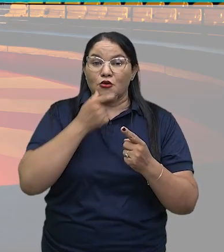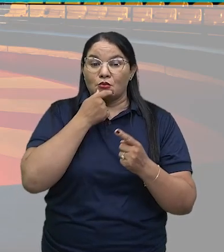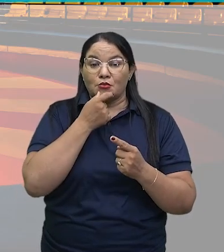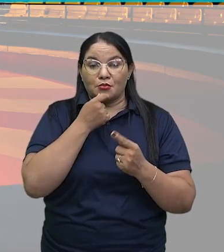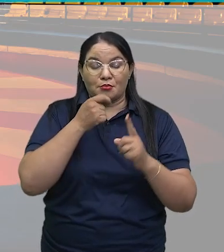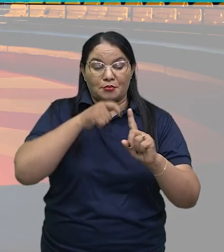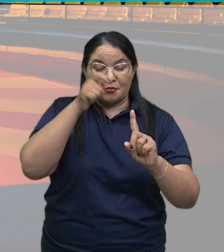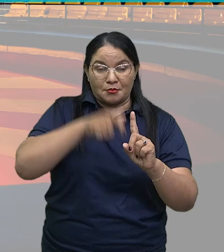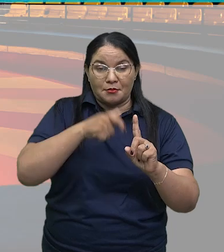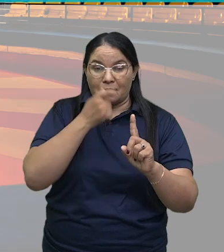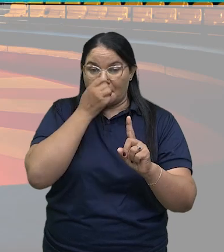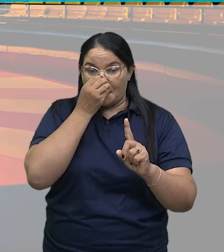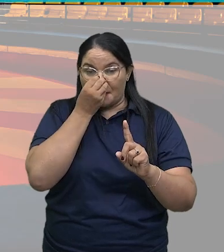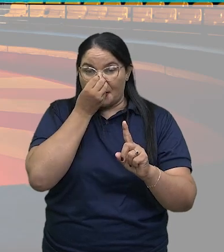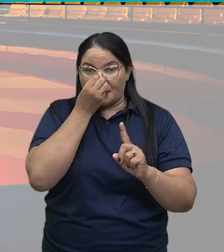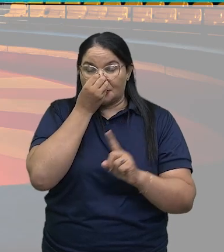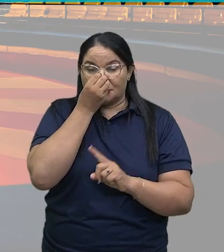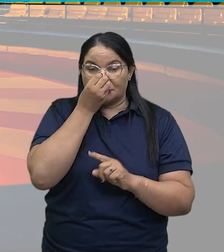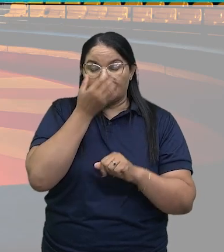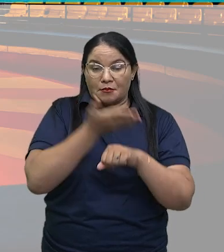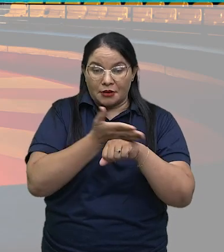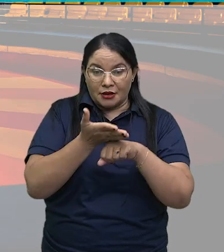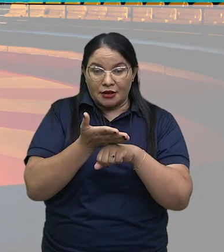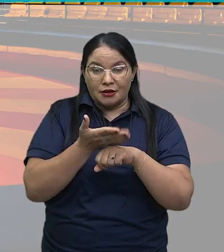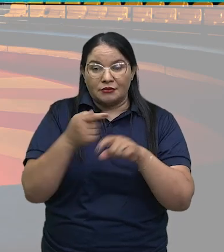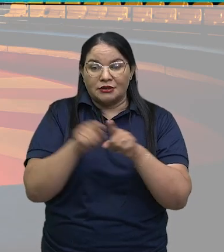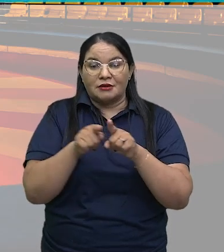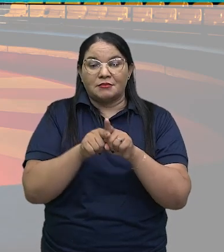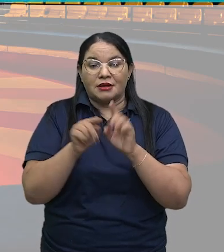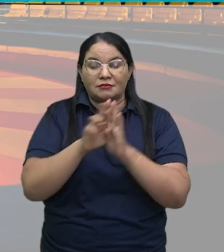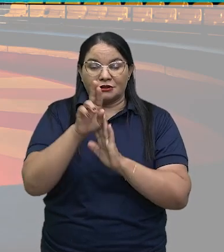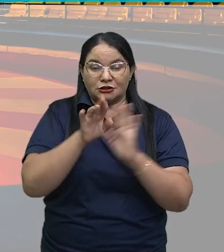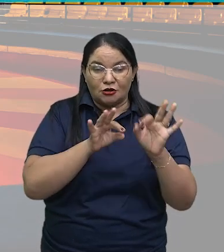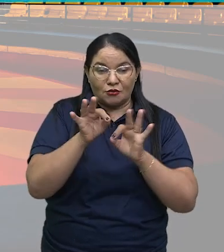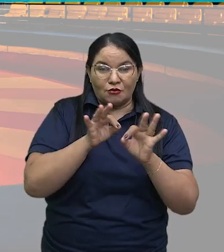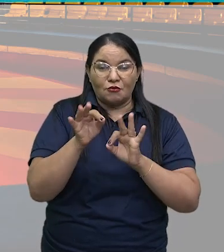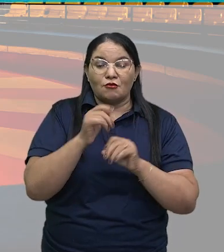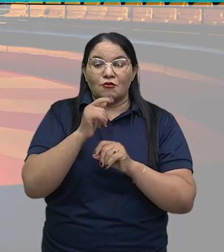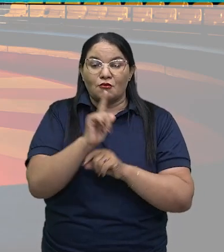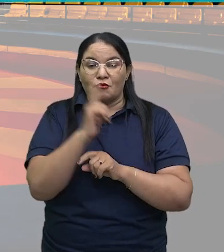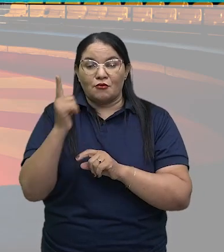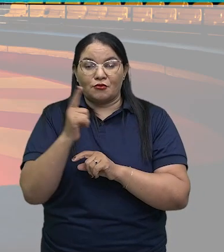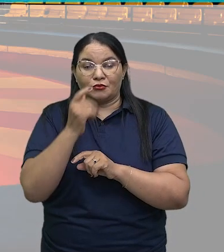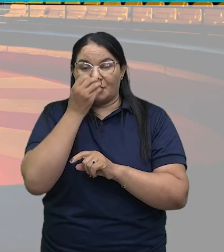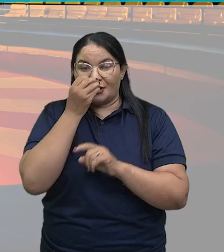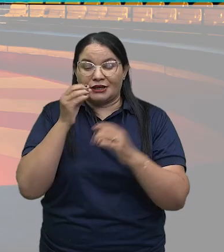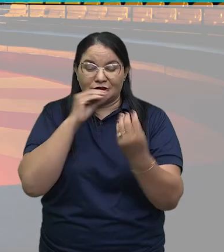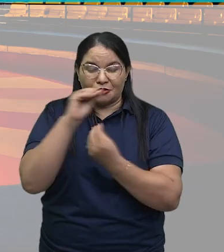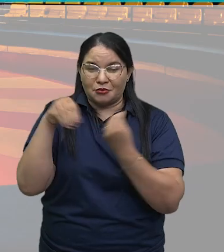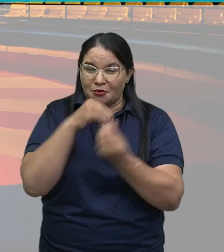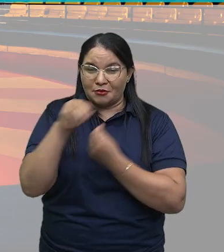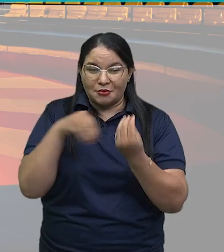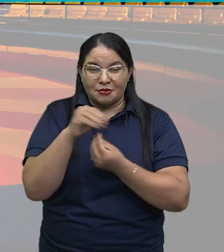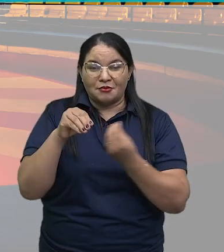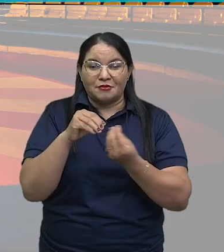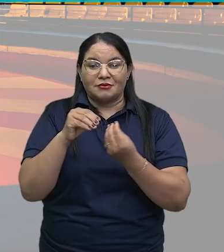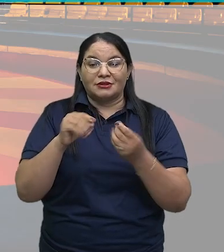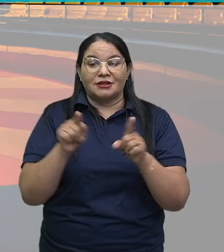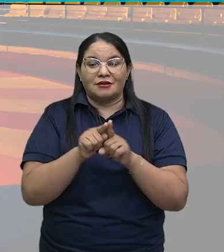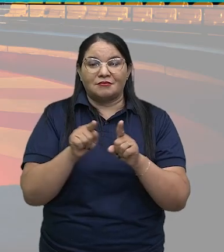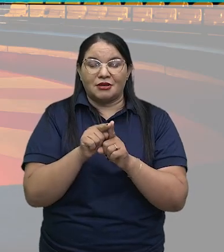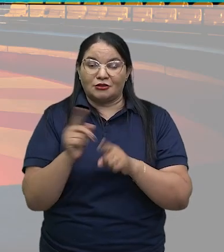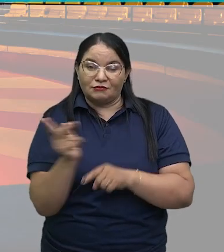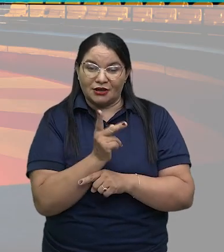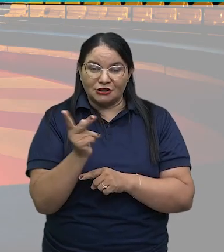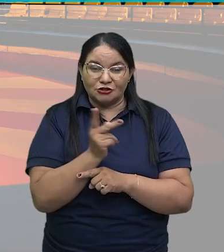Clau branco representa a ordem, o Augusto, o caos, o excêntrico, ele transita